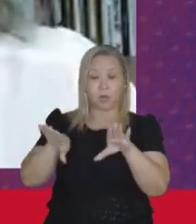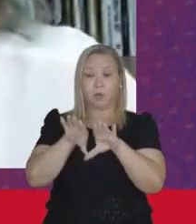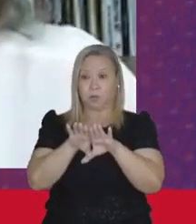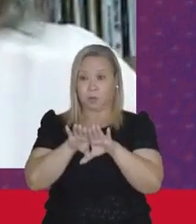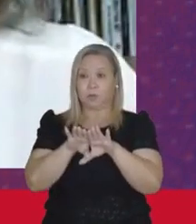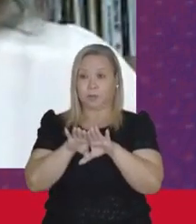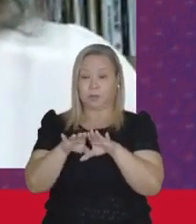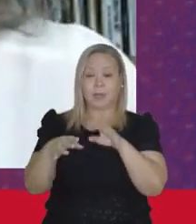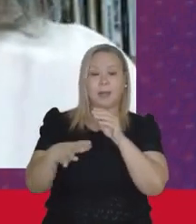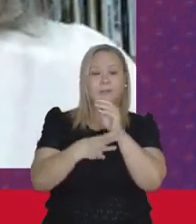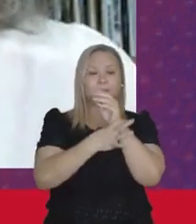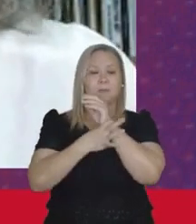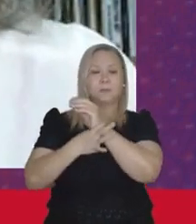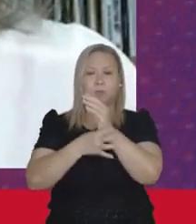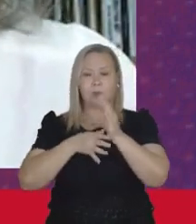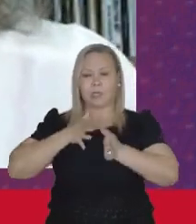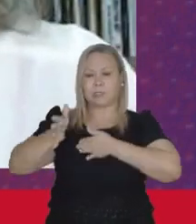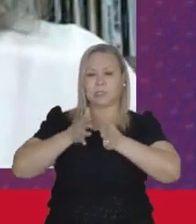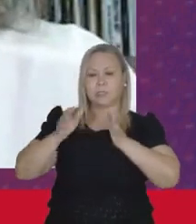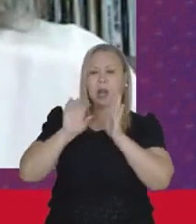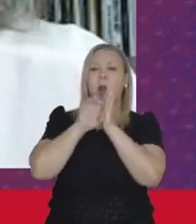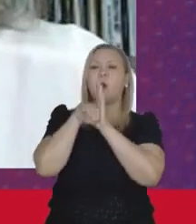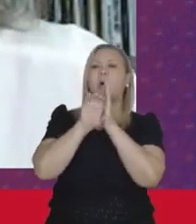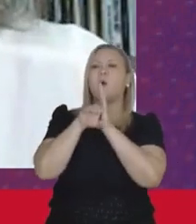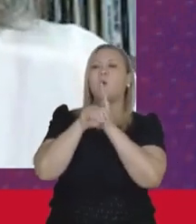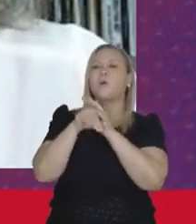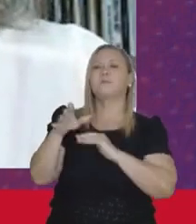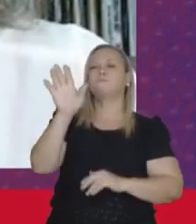ela assegura o acesso ao currículo comum